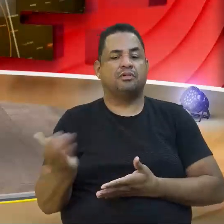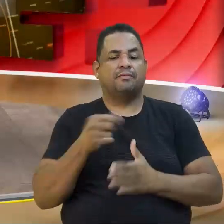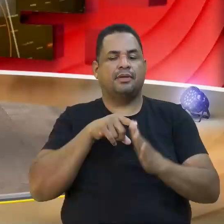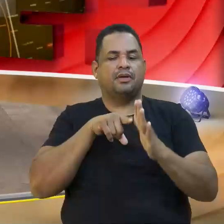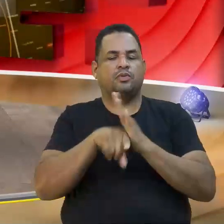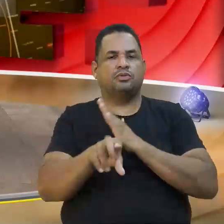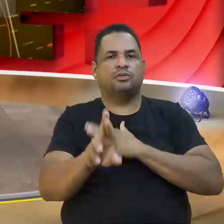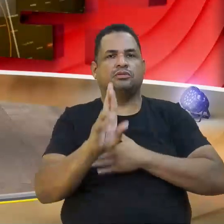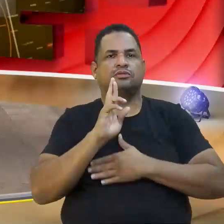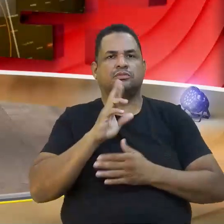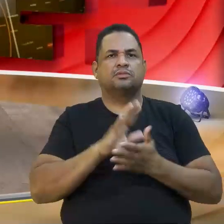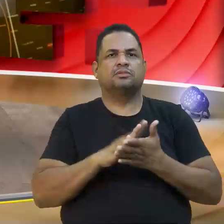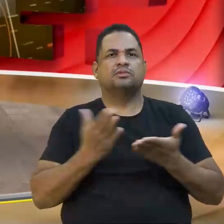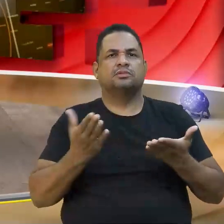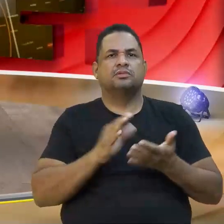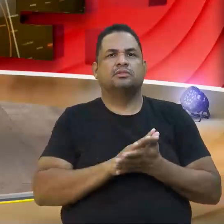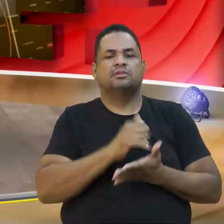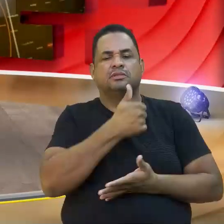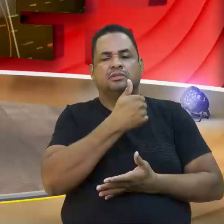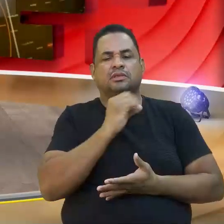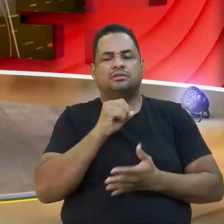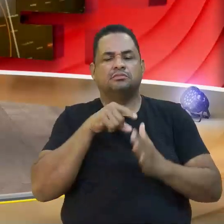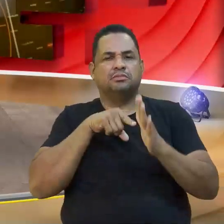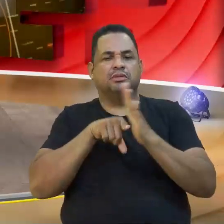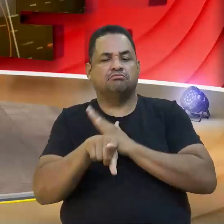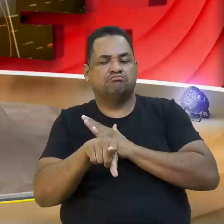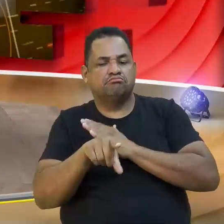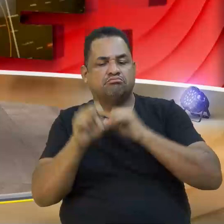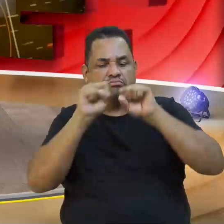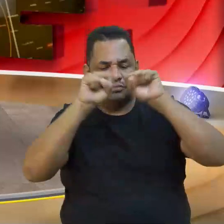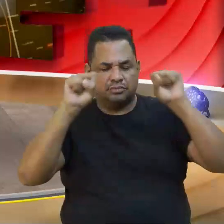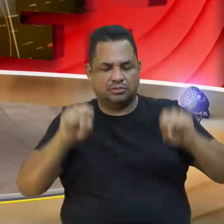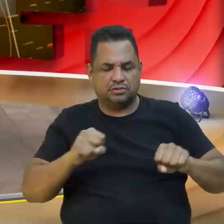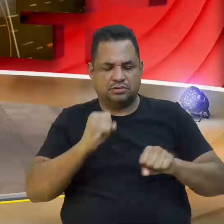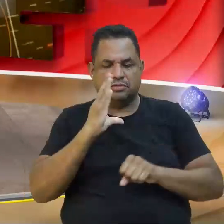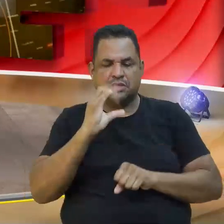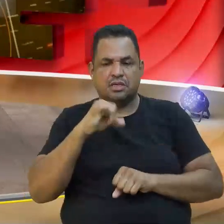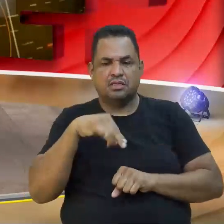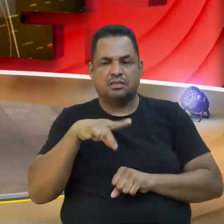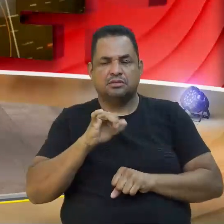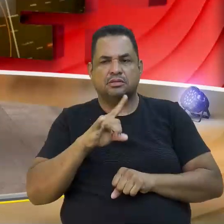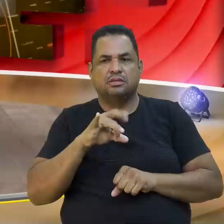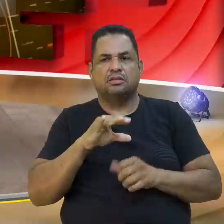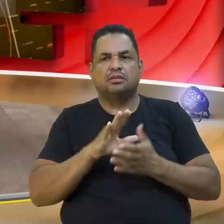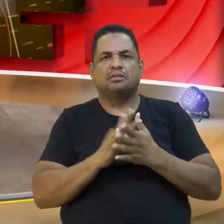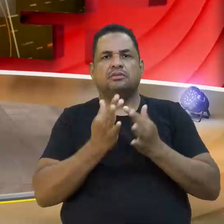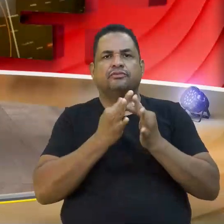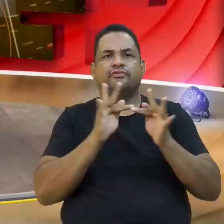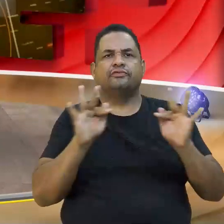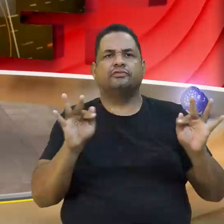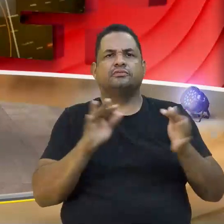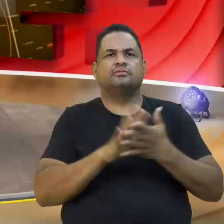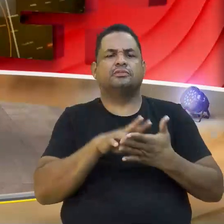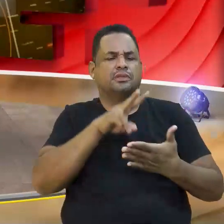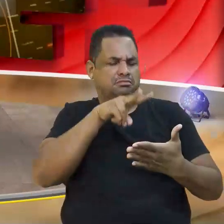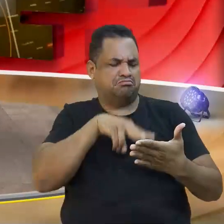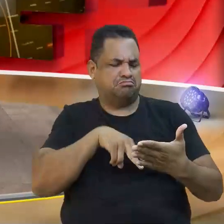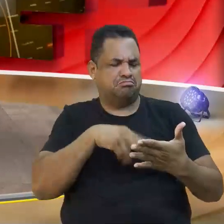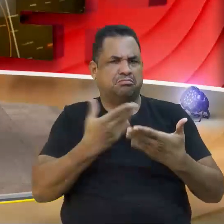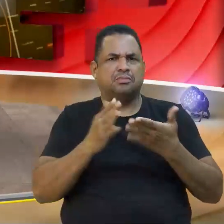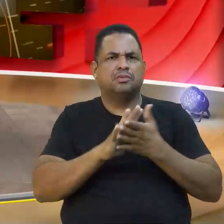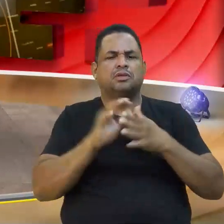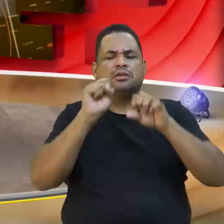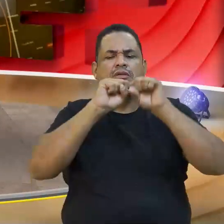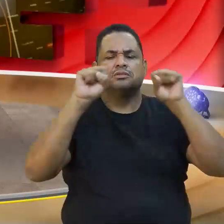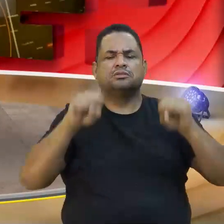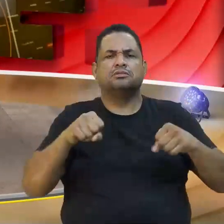daquele jeito, tá? 10 perguntinhas sobre sistema cartesiano e sobre funções. Aí o aluno se pergunta, eu nem lembro o que é esse tal de sistema cartesiano. Vai